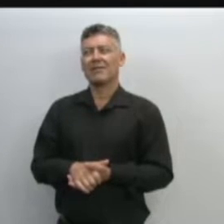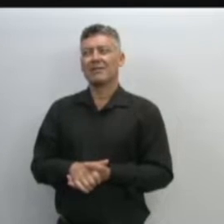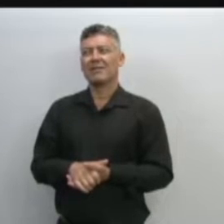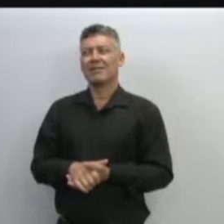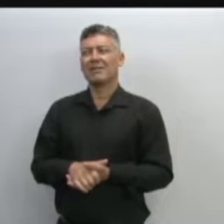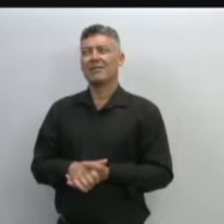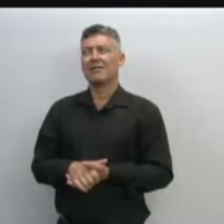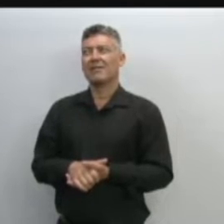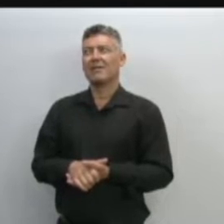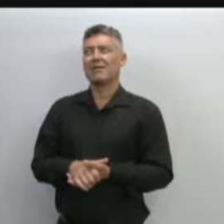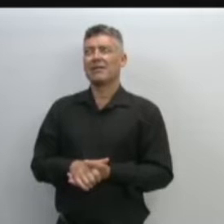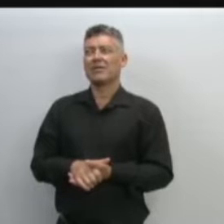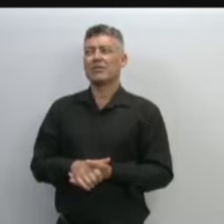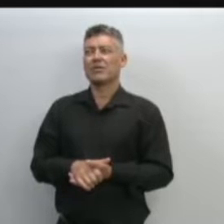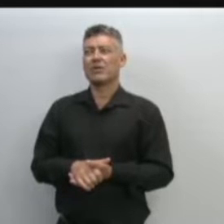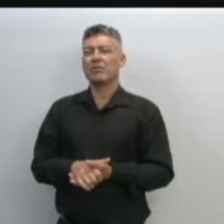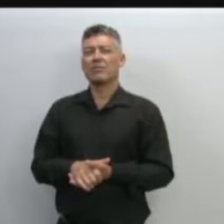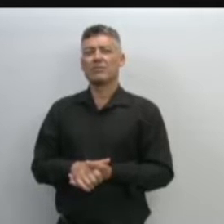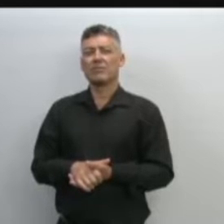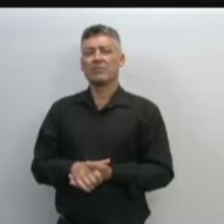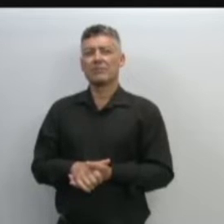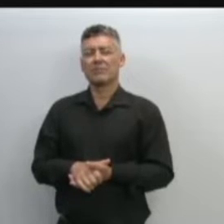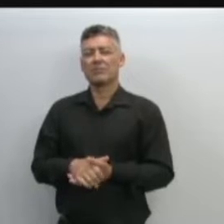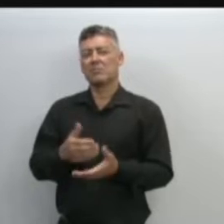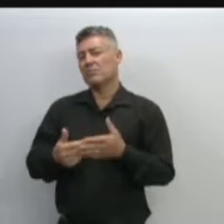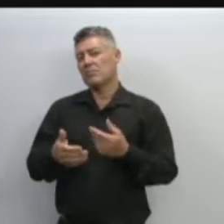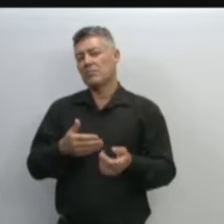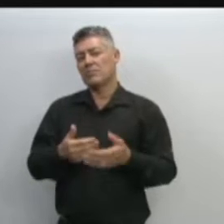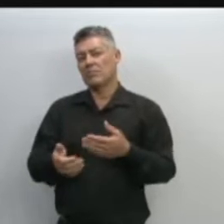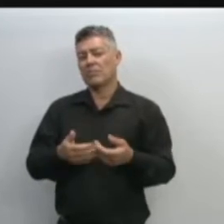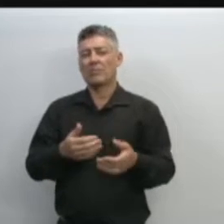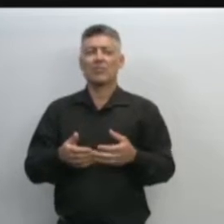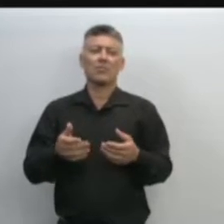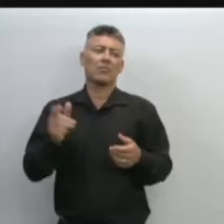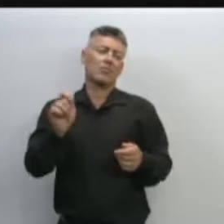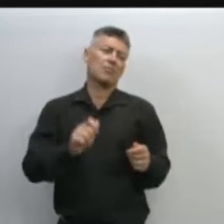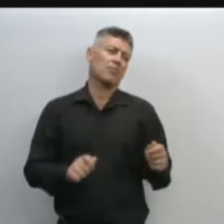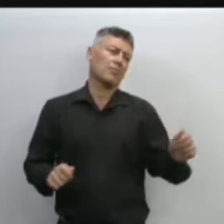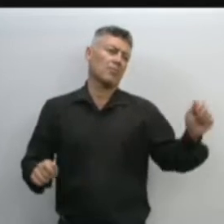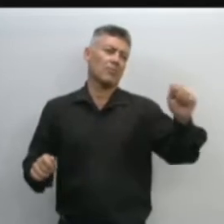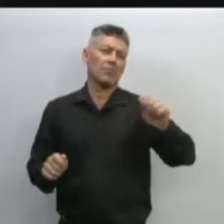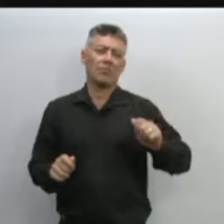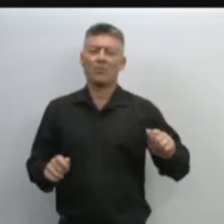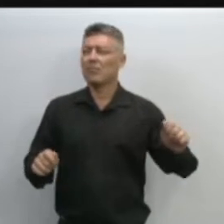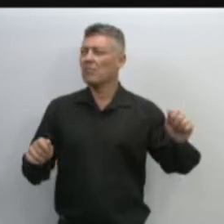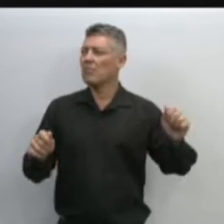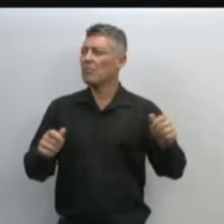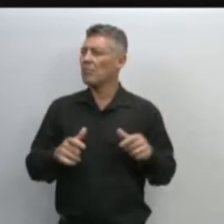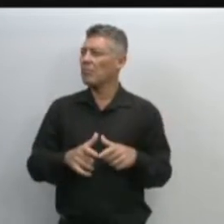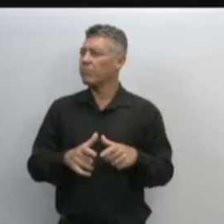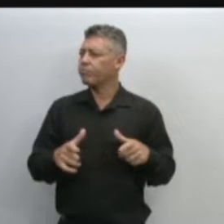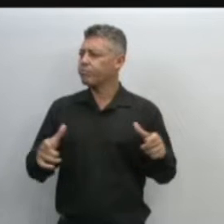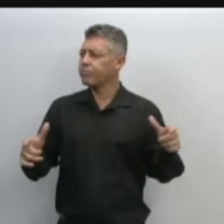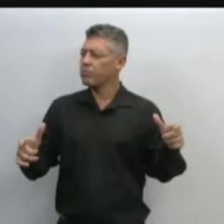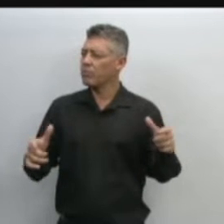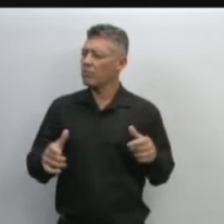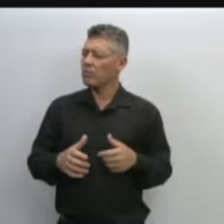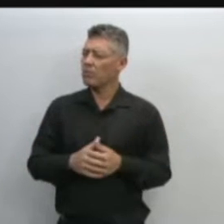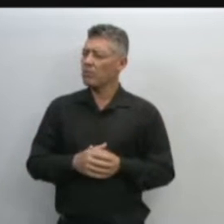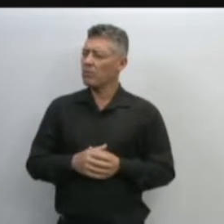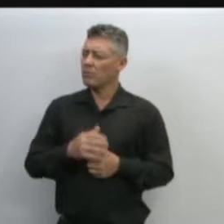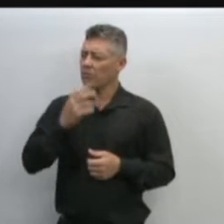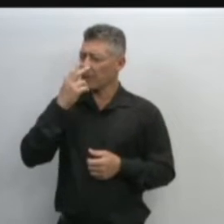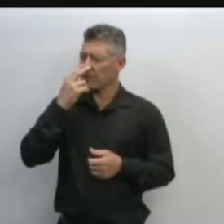vida dos cuidadores independentes, das ONGs, dos abrigos, que está super lotado. Eu digo isso,